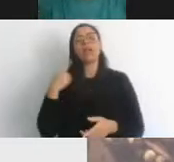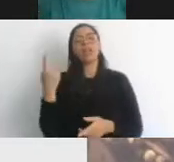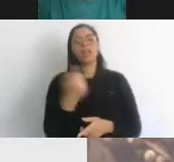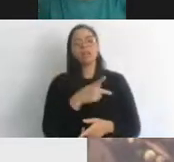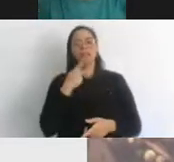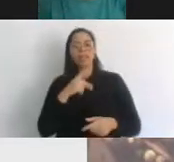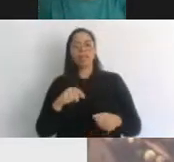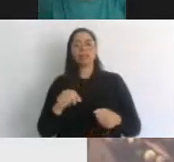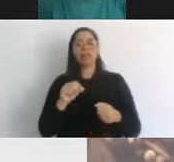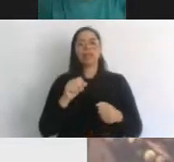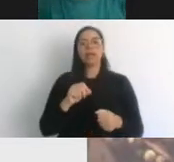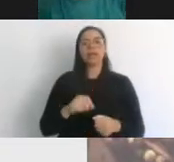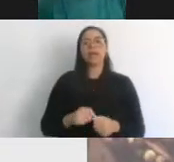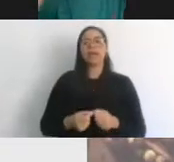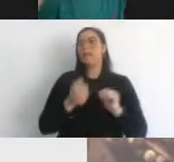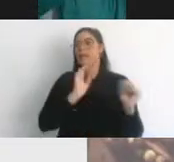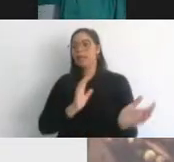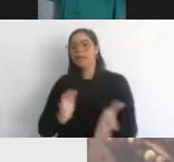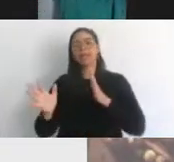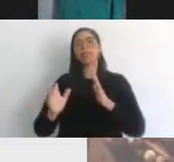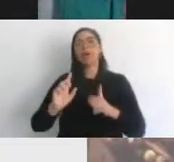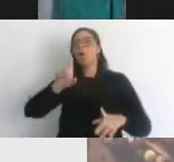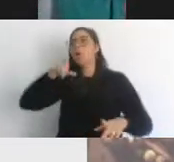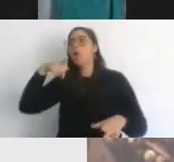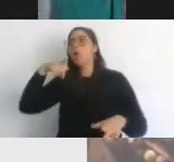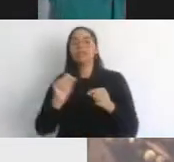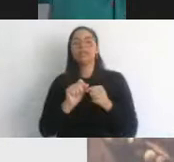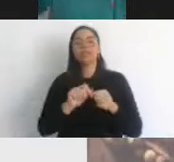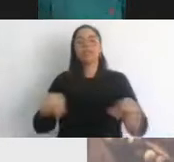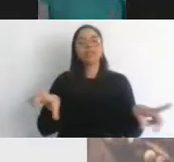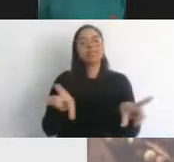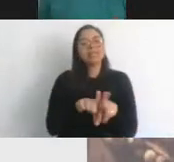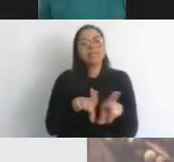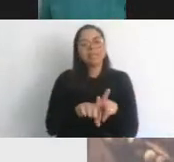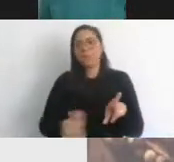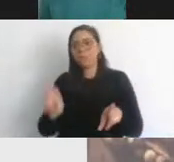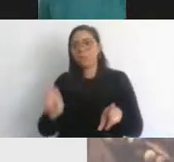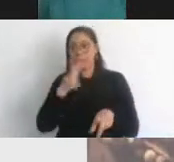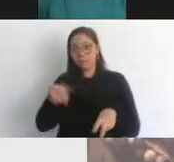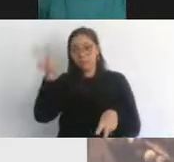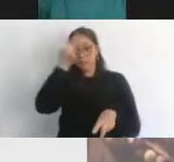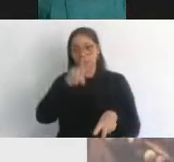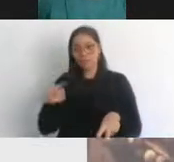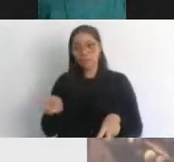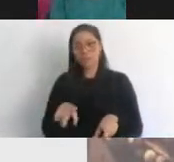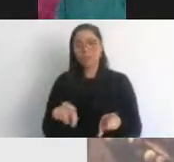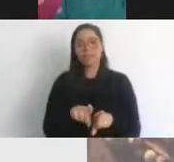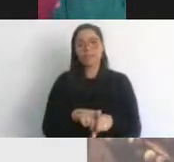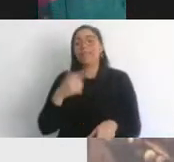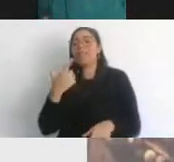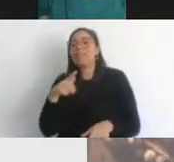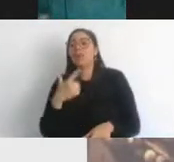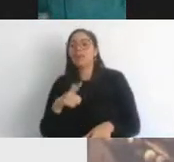sinais da comunicação em outras formas e manifestações né visuais que a gente não tem